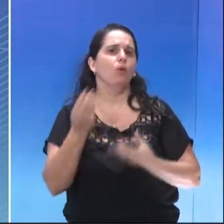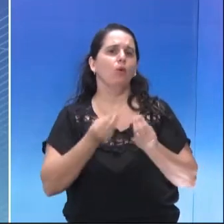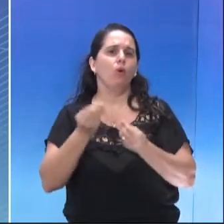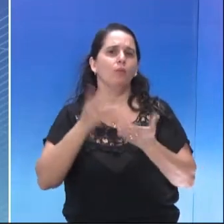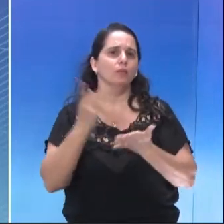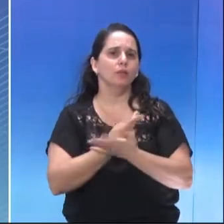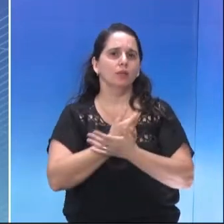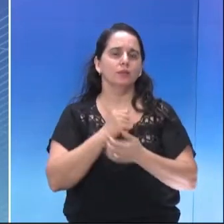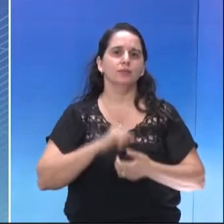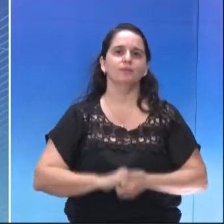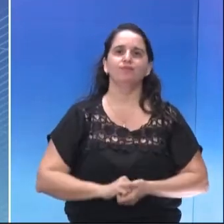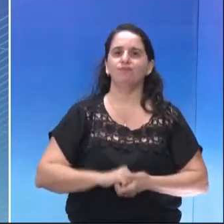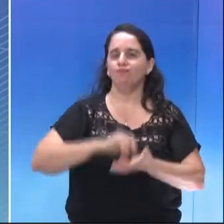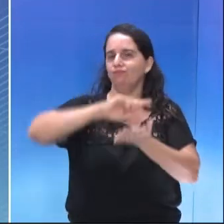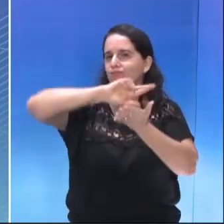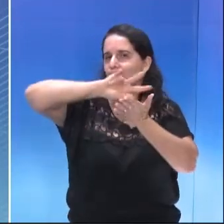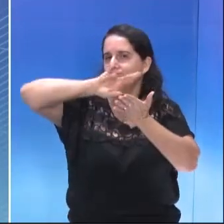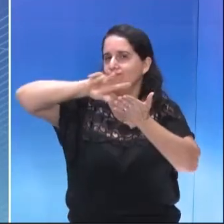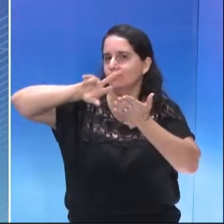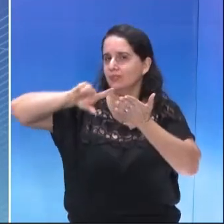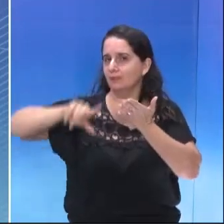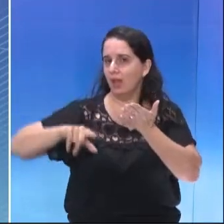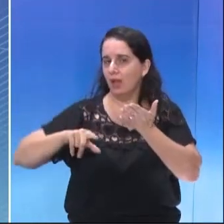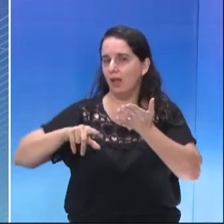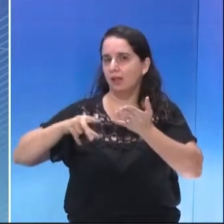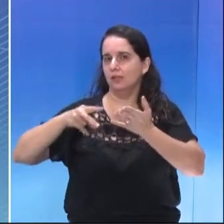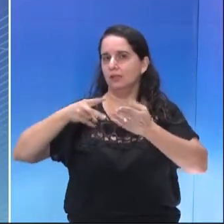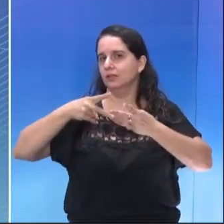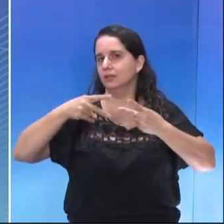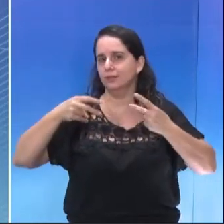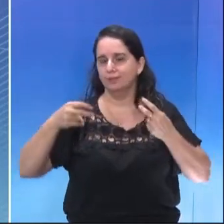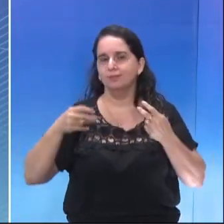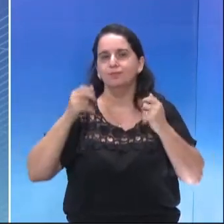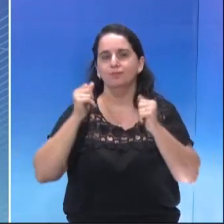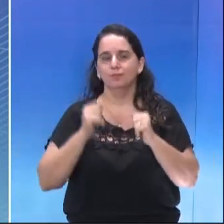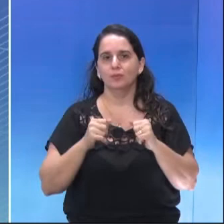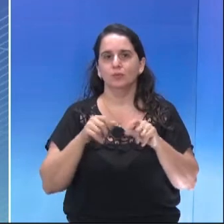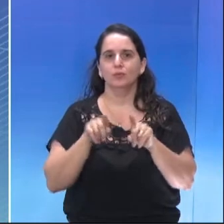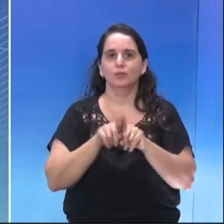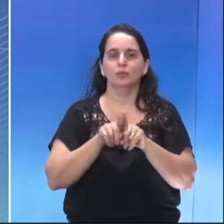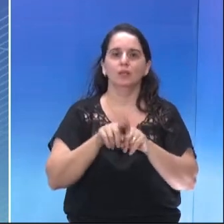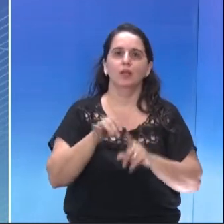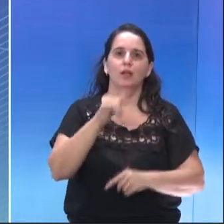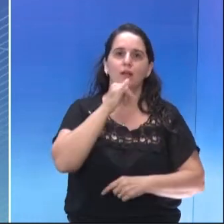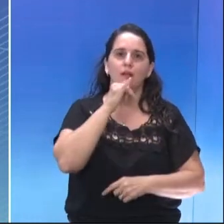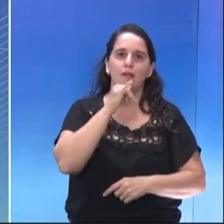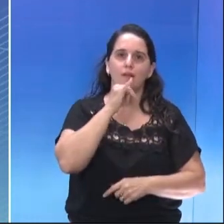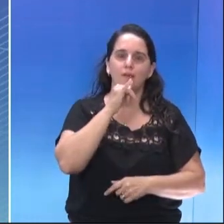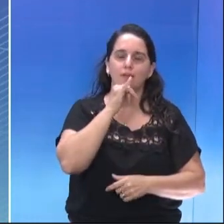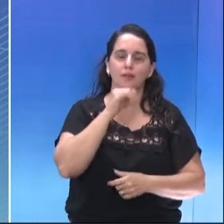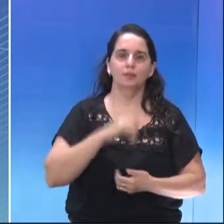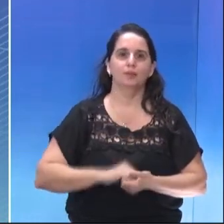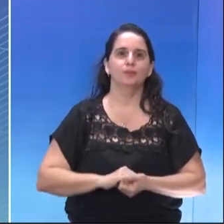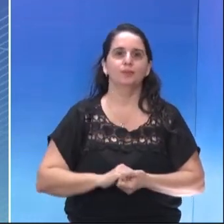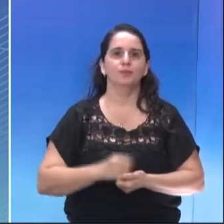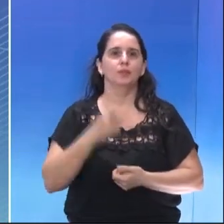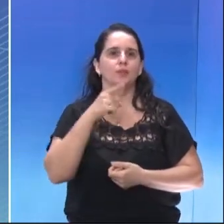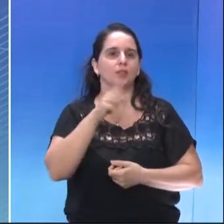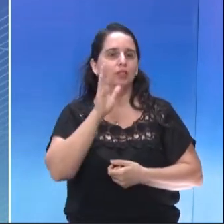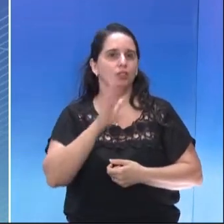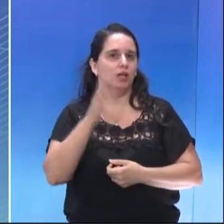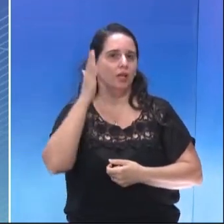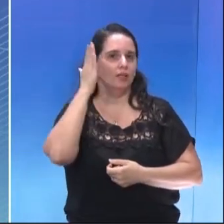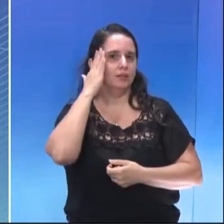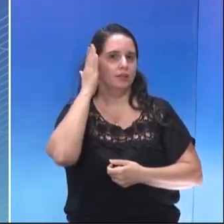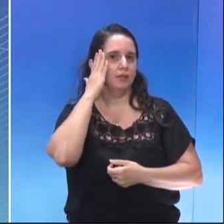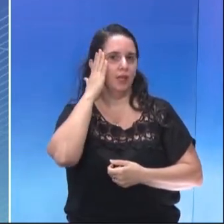dar? Através de várias ações, isso podem se dar. Por exemplo, você certamente já deve ter ouvido falar